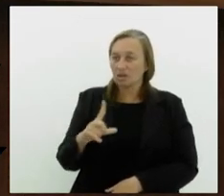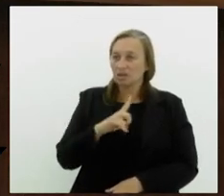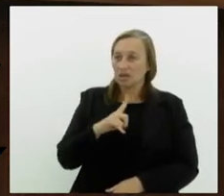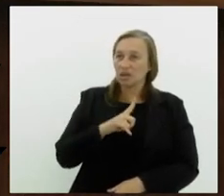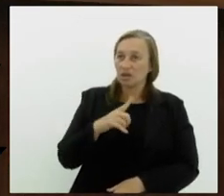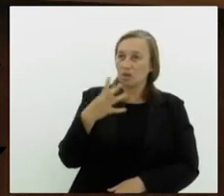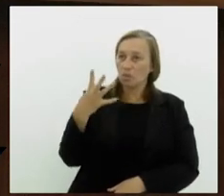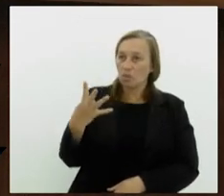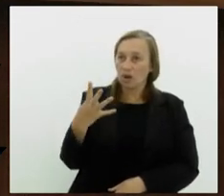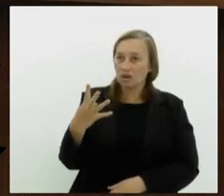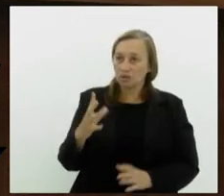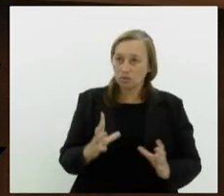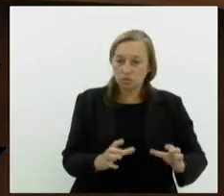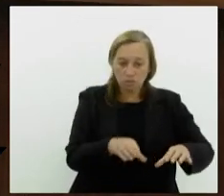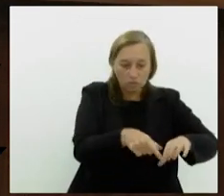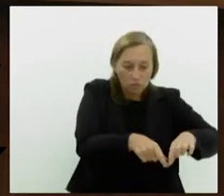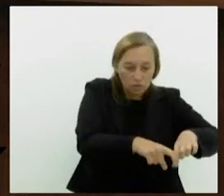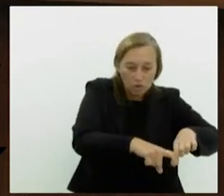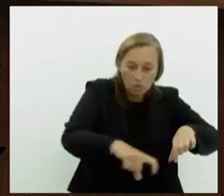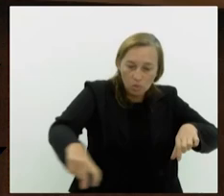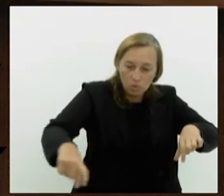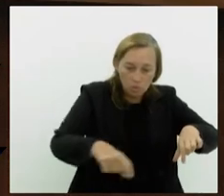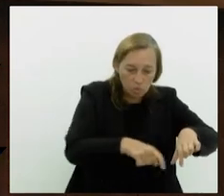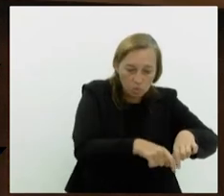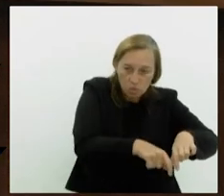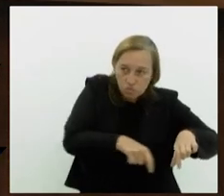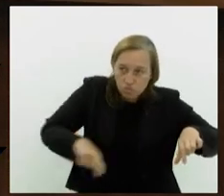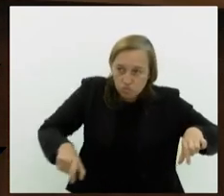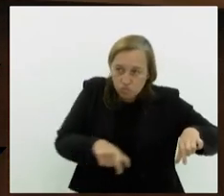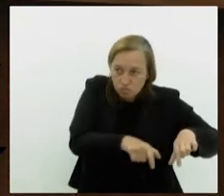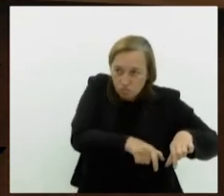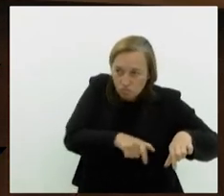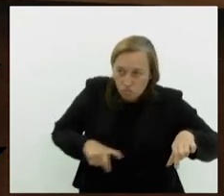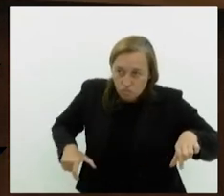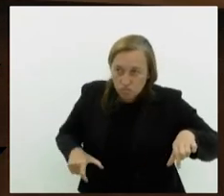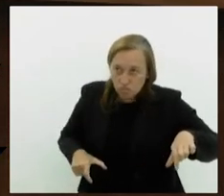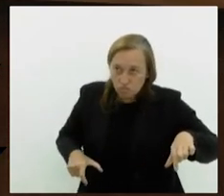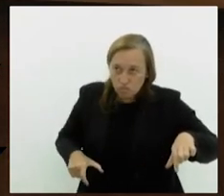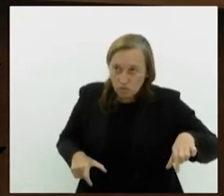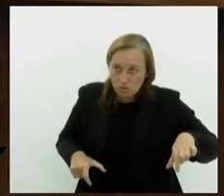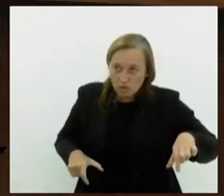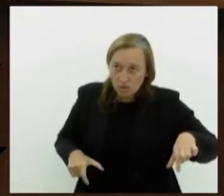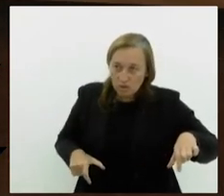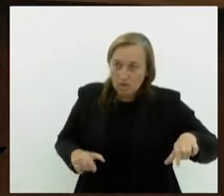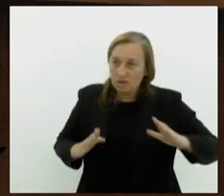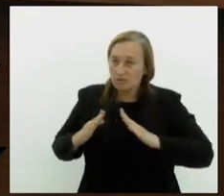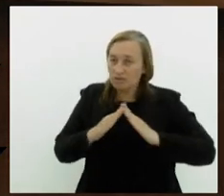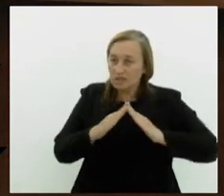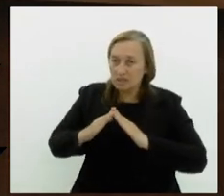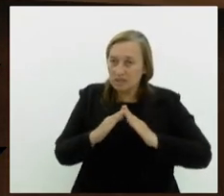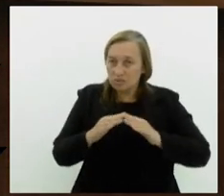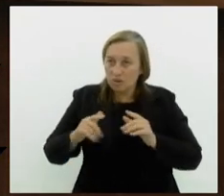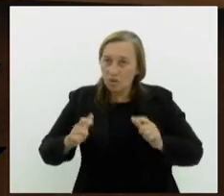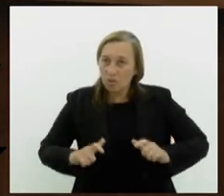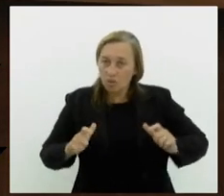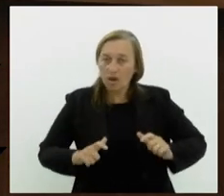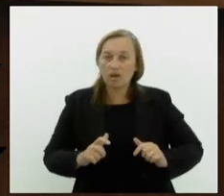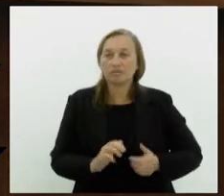4 dutos passando ali embaixo, se não me engano, se não são 4, são mais de 4, passando vizinhos àquela região, e